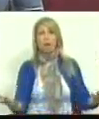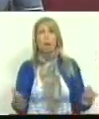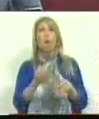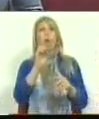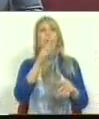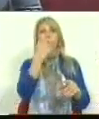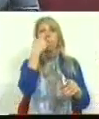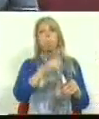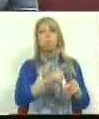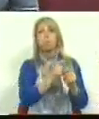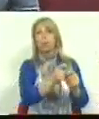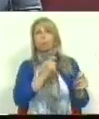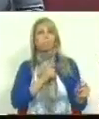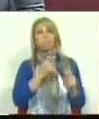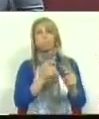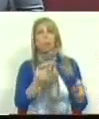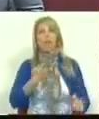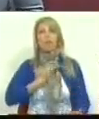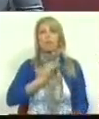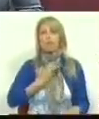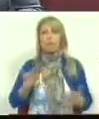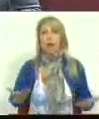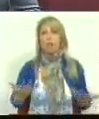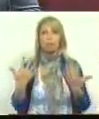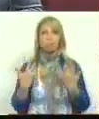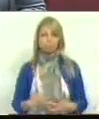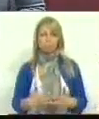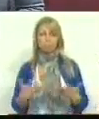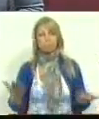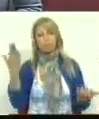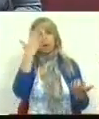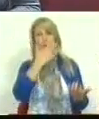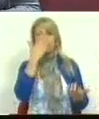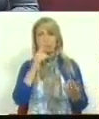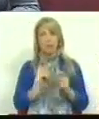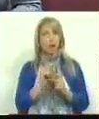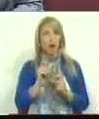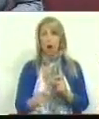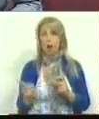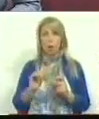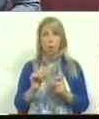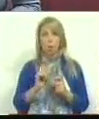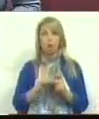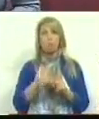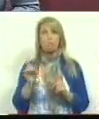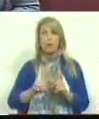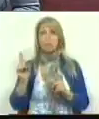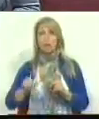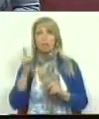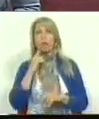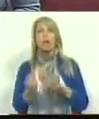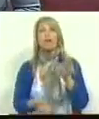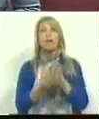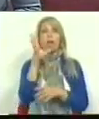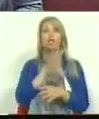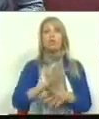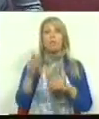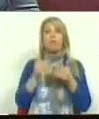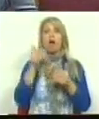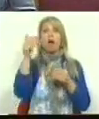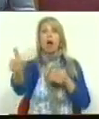por isso, a par com a exigência no cumprimento ao nível substantivo, cria-se um mecanismo extrajudicial